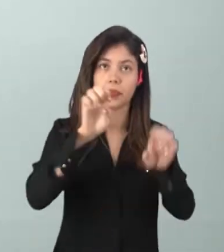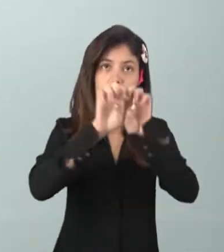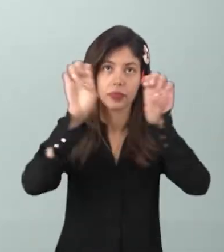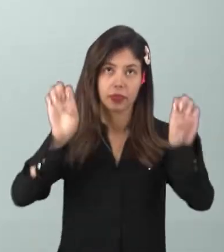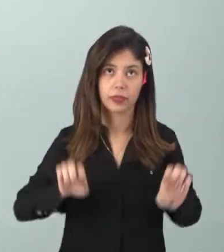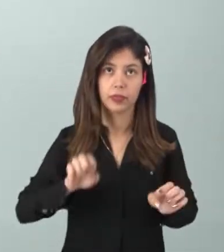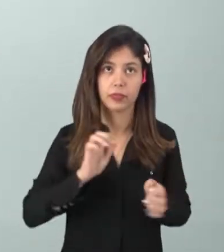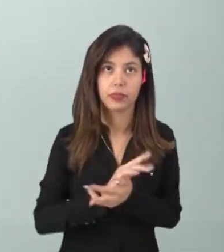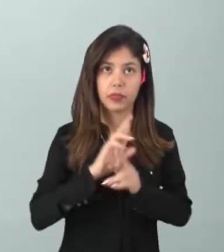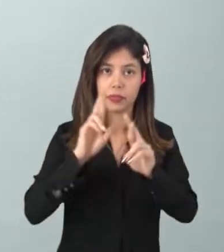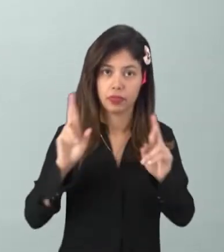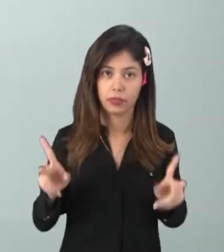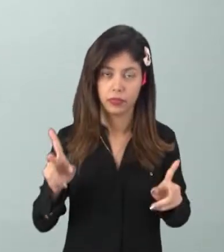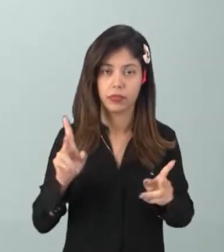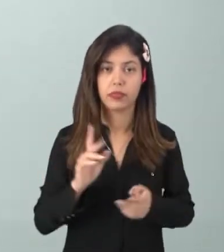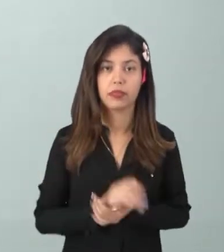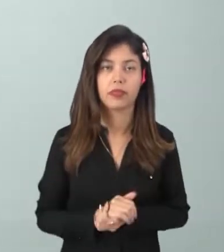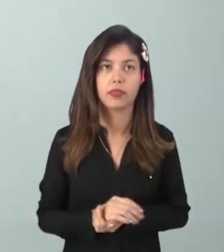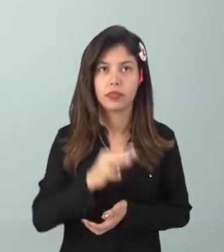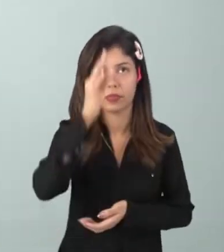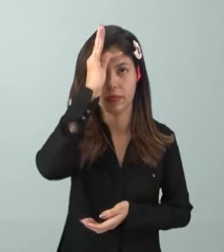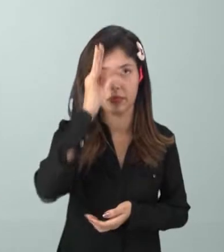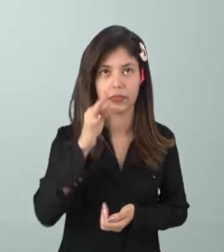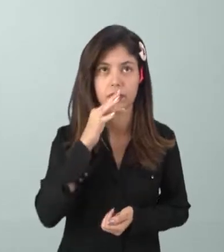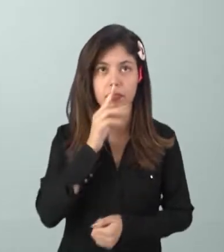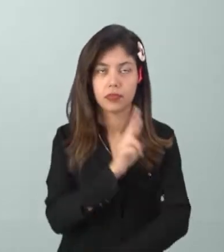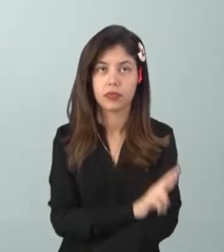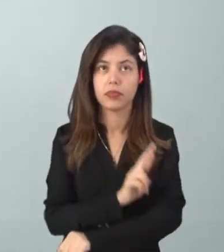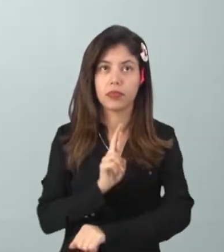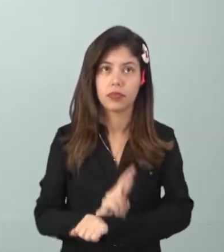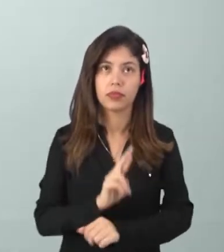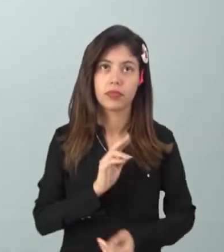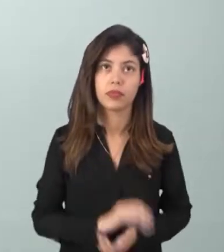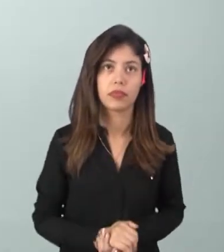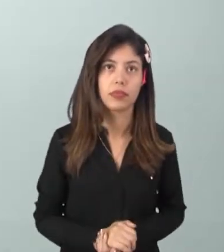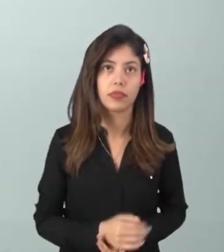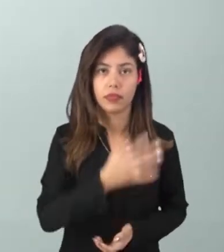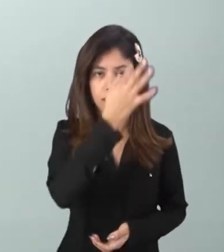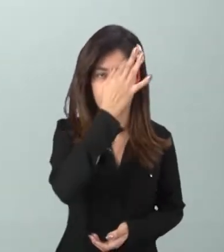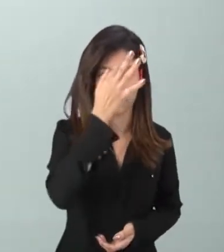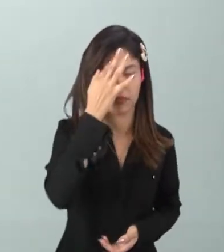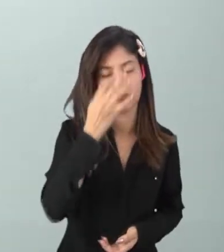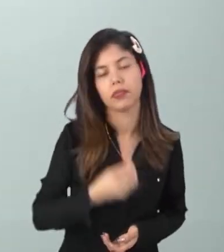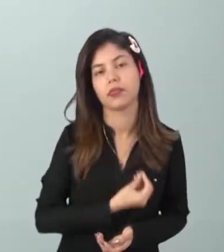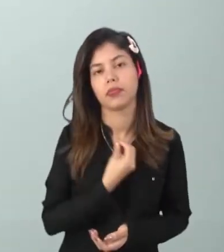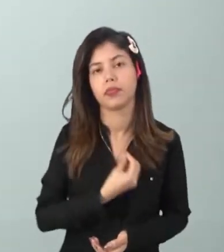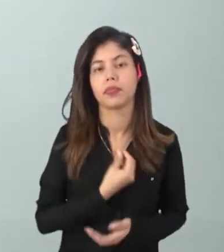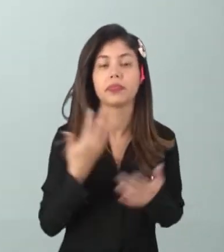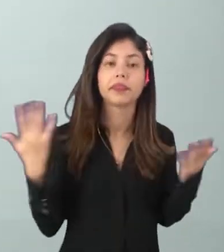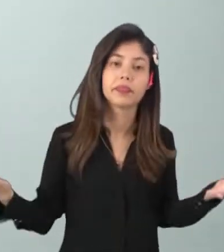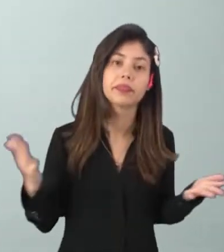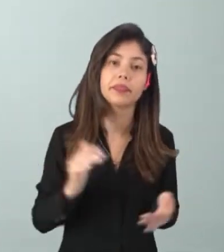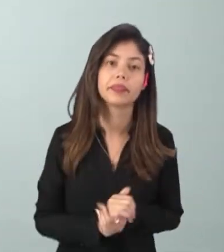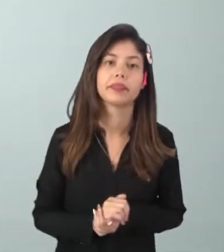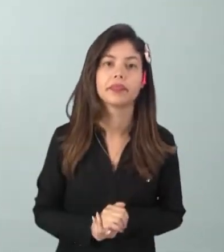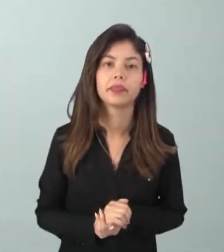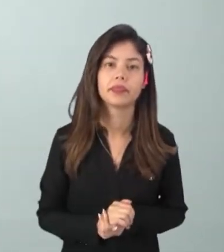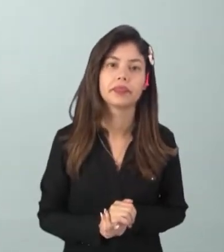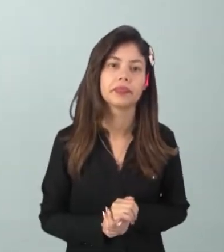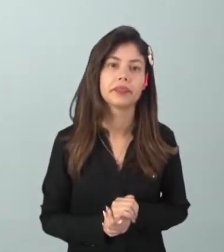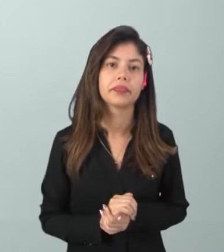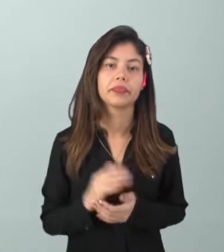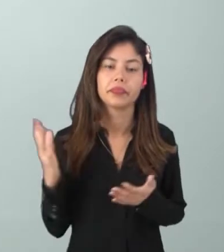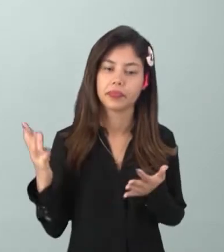orais, estruturantes de diferentes tradições religiosas e filosofia de vida. Então, a gente vai